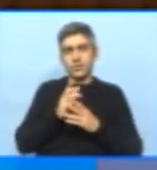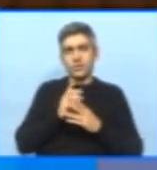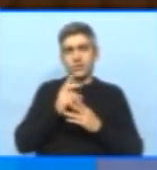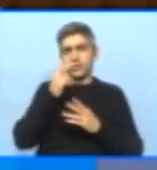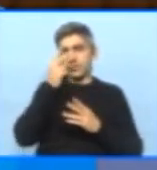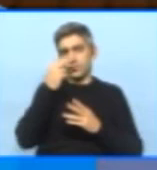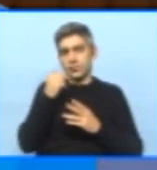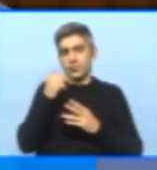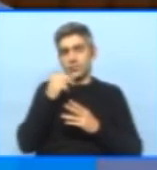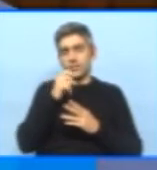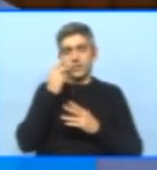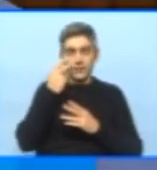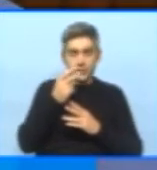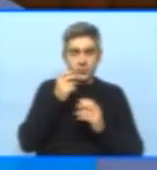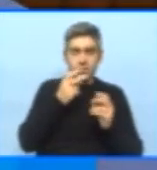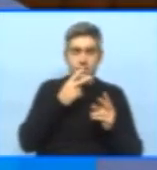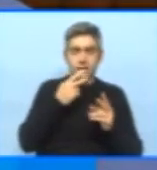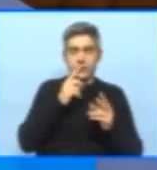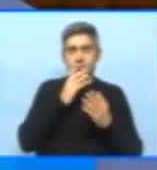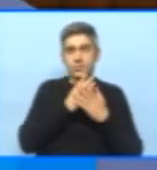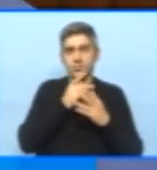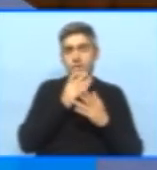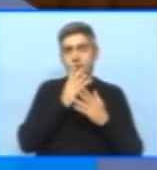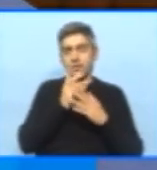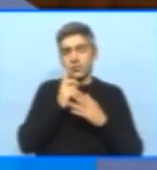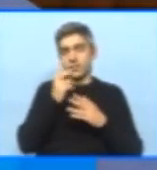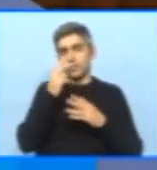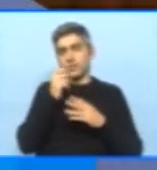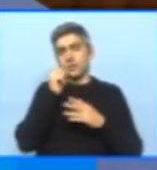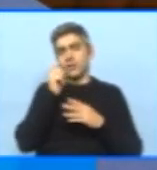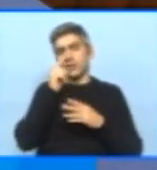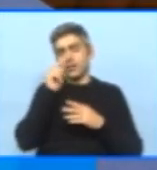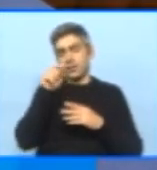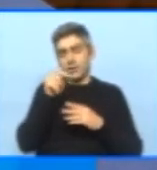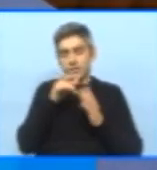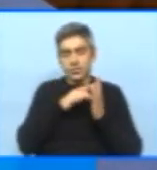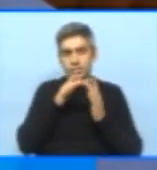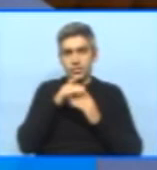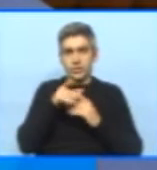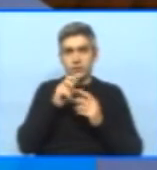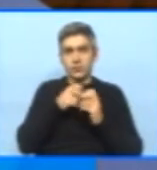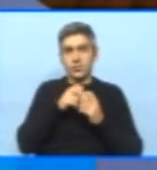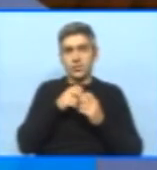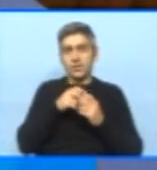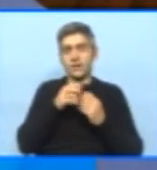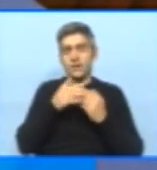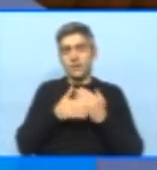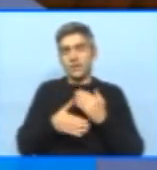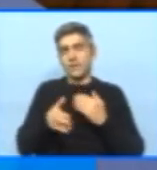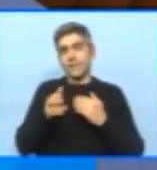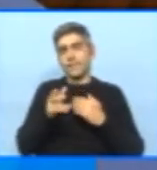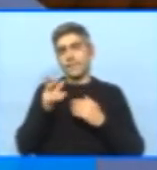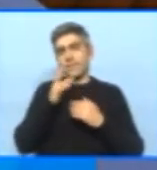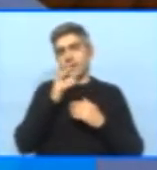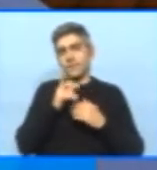se o cego agora vê, já não é esse o problema, agora o problema é quem é Jesus. E esse é que vai ser o problema. E uns